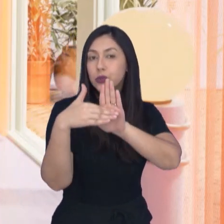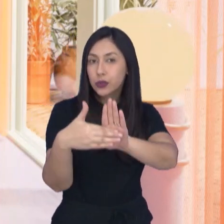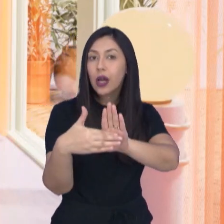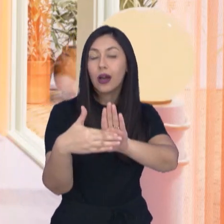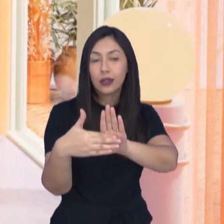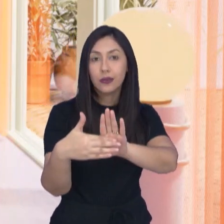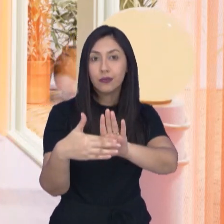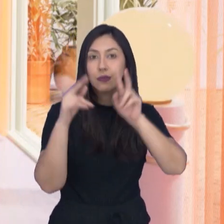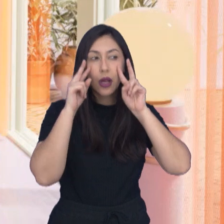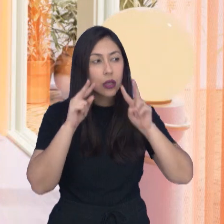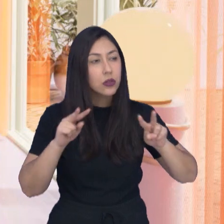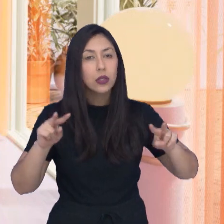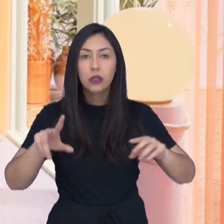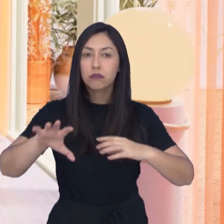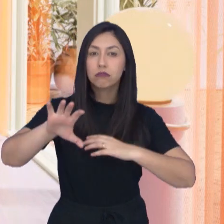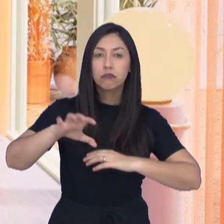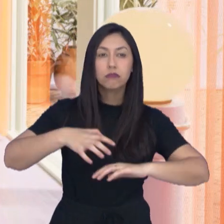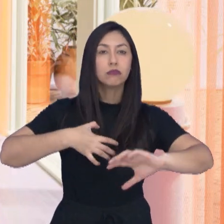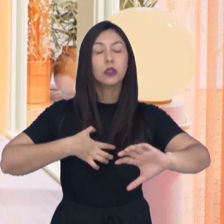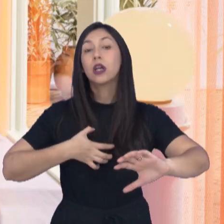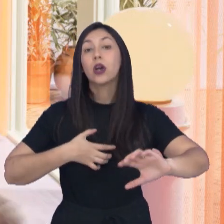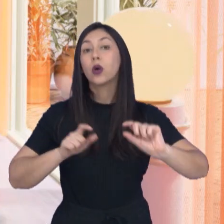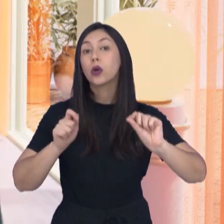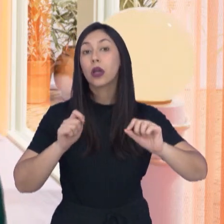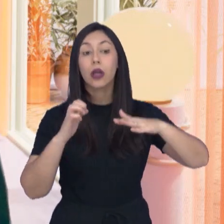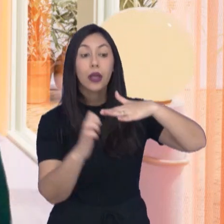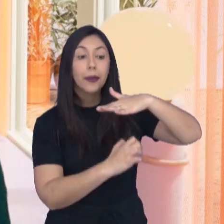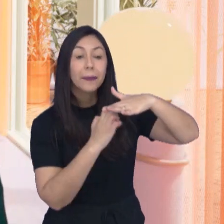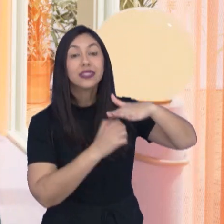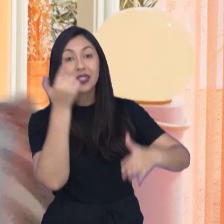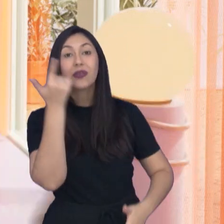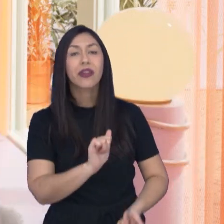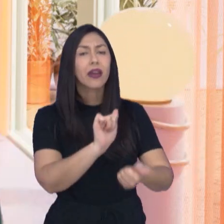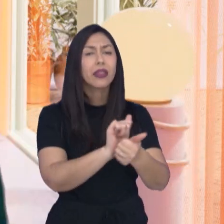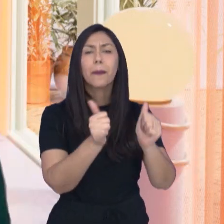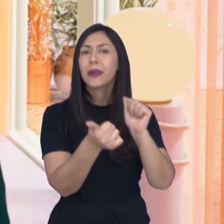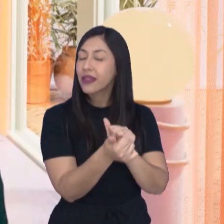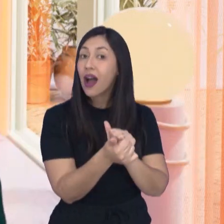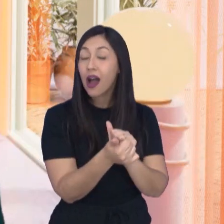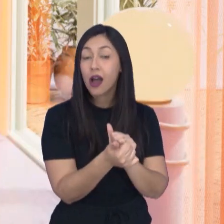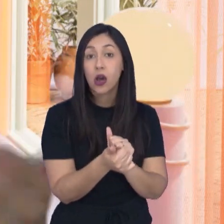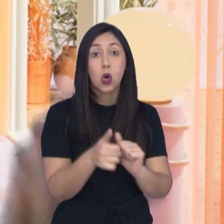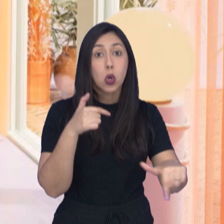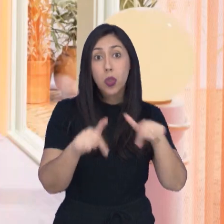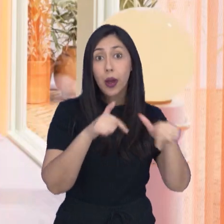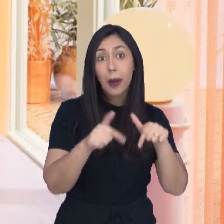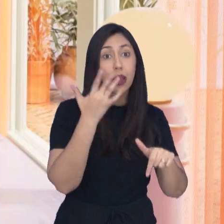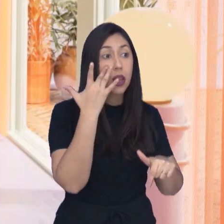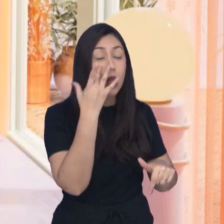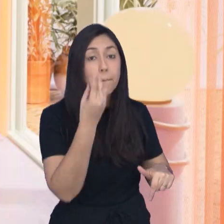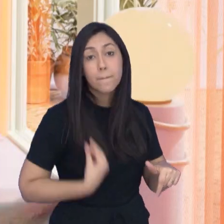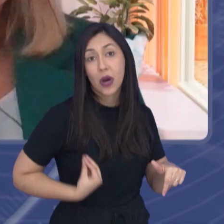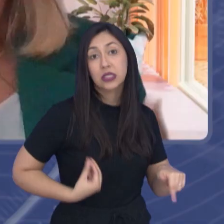esse olhar humanizado, são empresas que também conseguem flexibilizar do presencial para o home office, do híbrido,